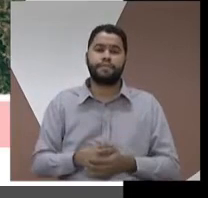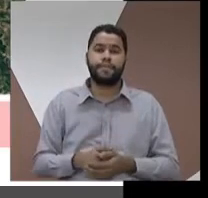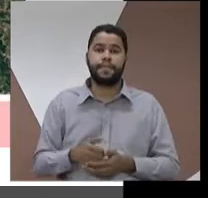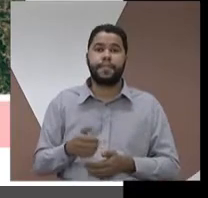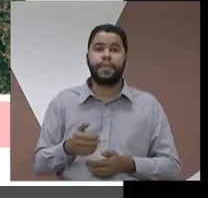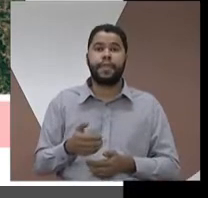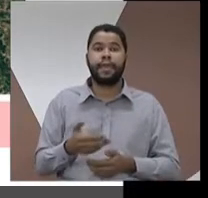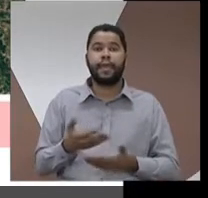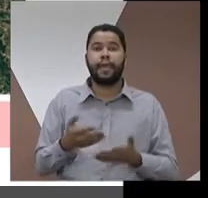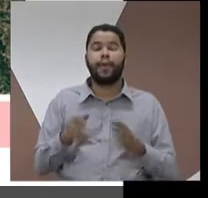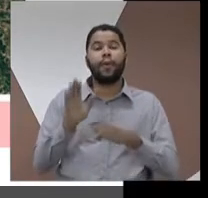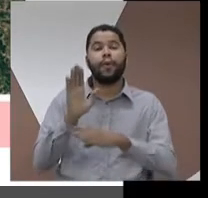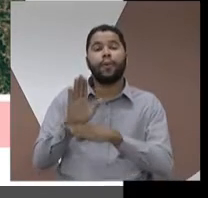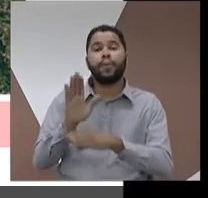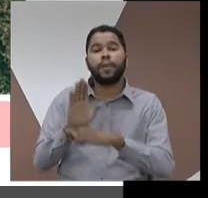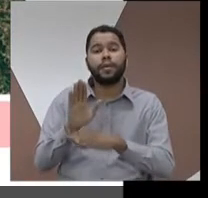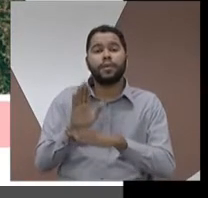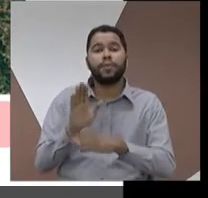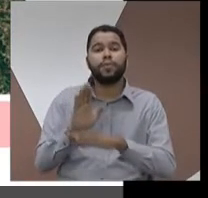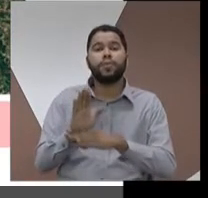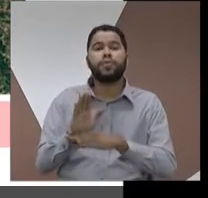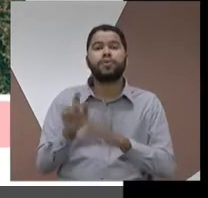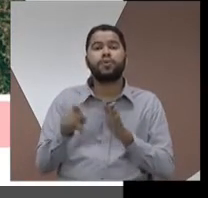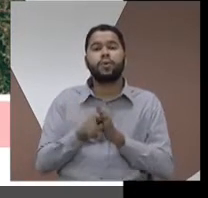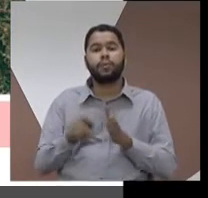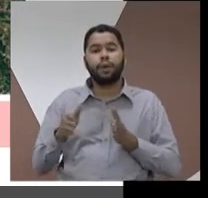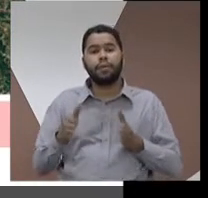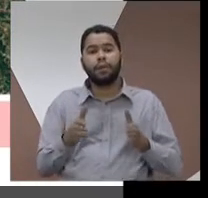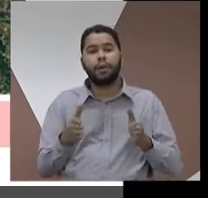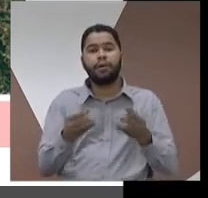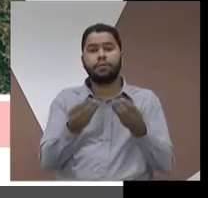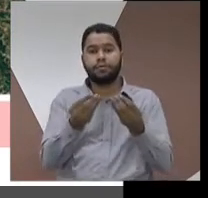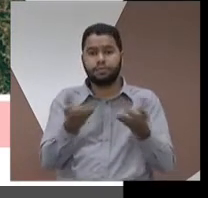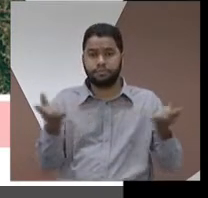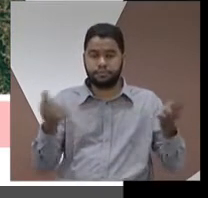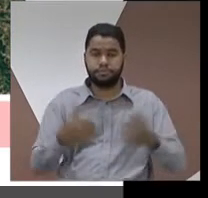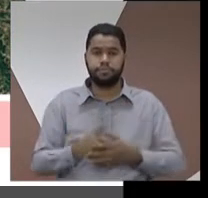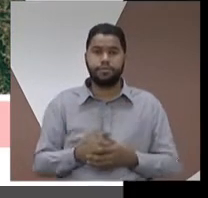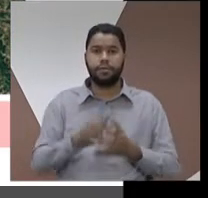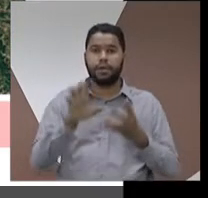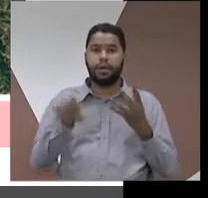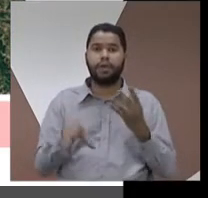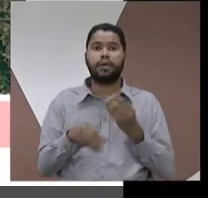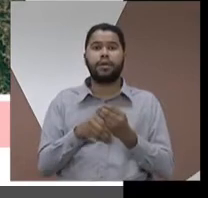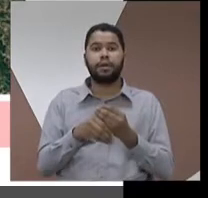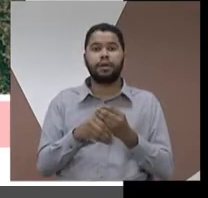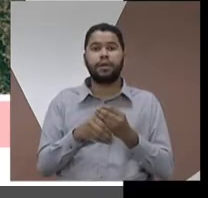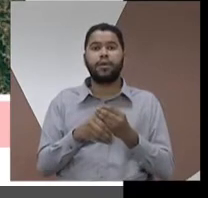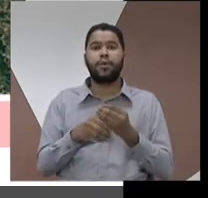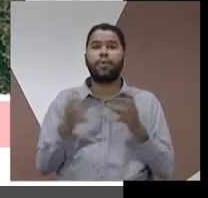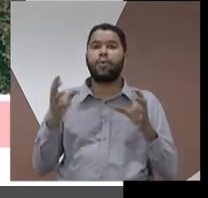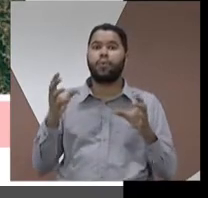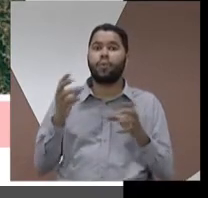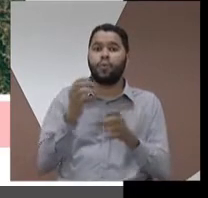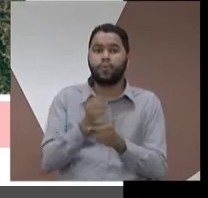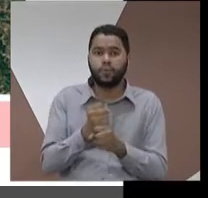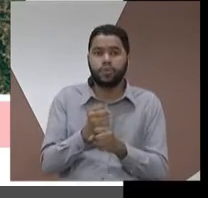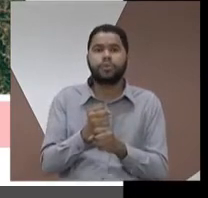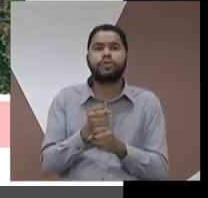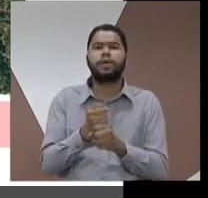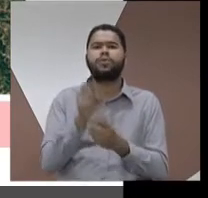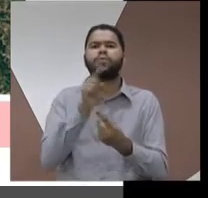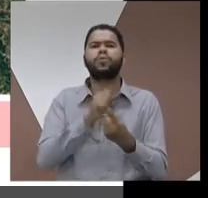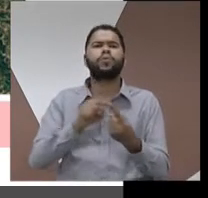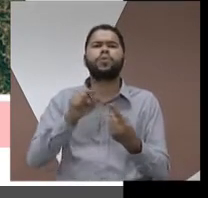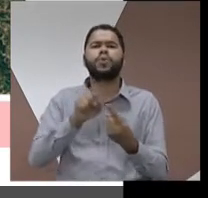maior benefício que o traçado pode gerar, agregando o maior número de veículos, ou seja, qual é o objetivo